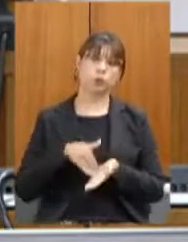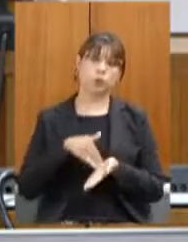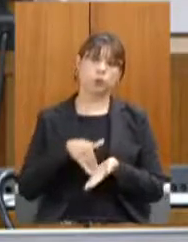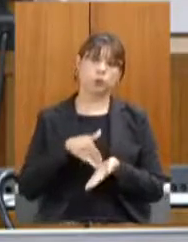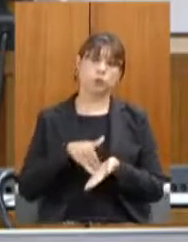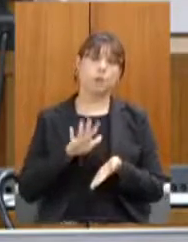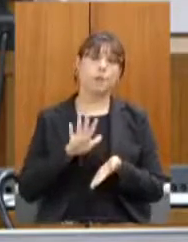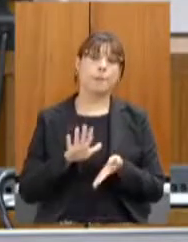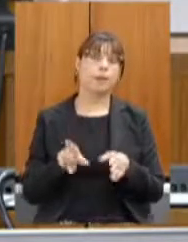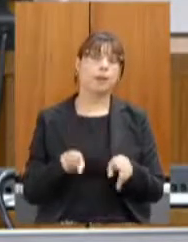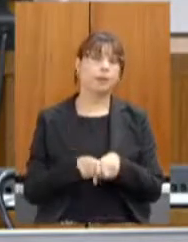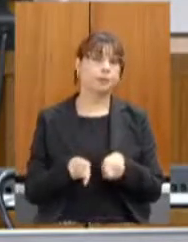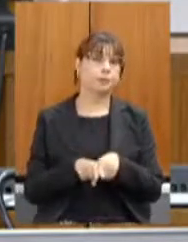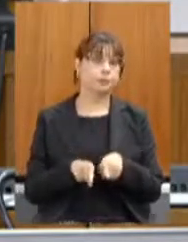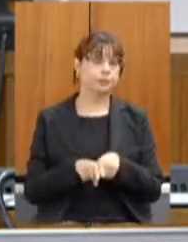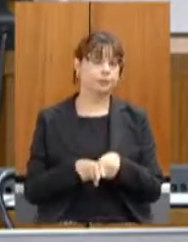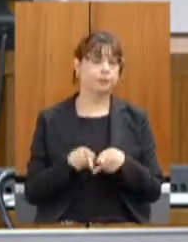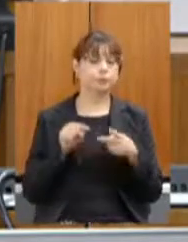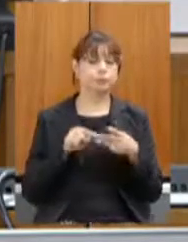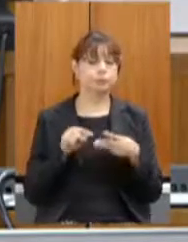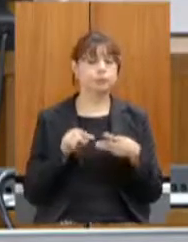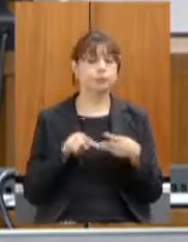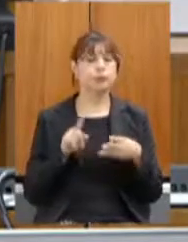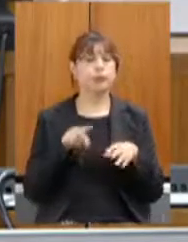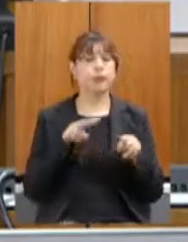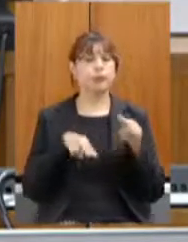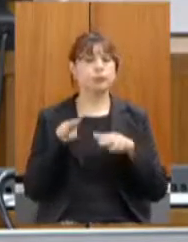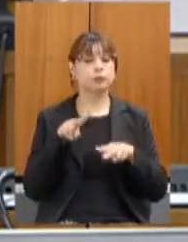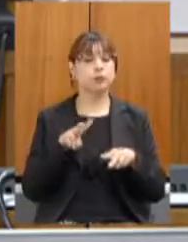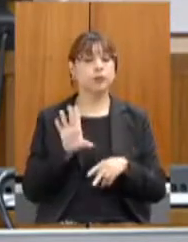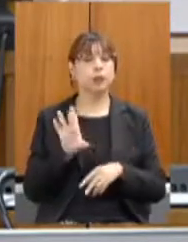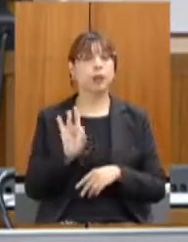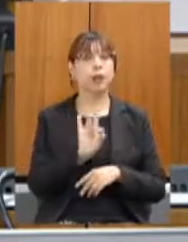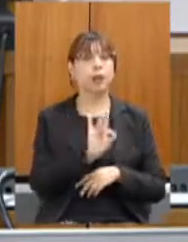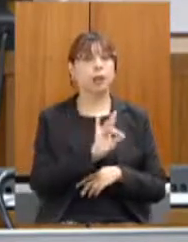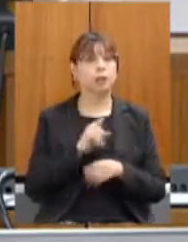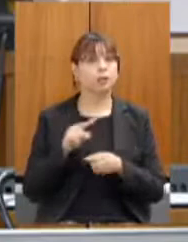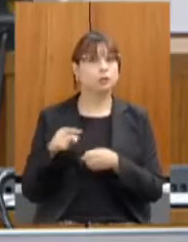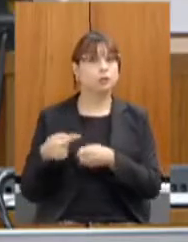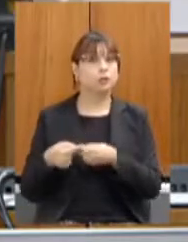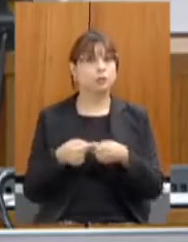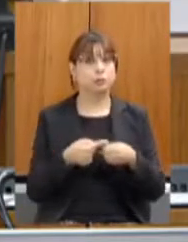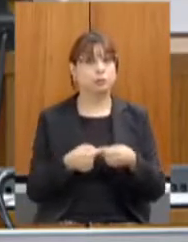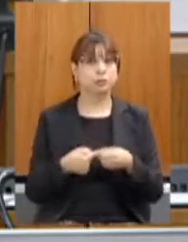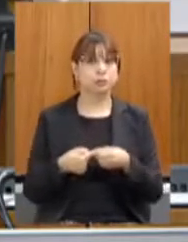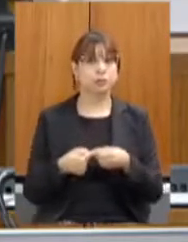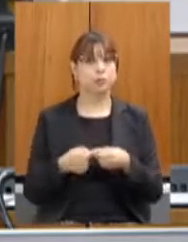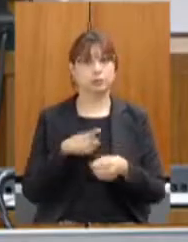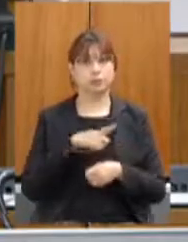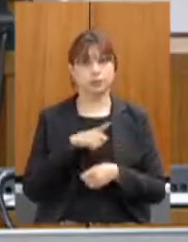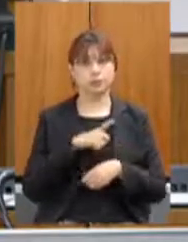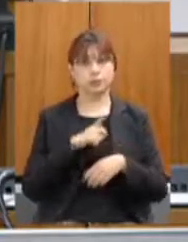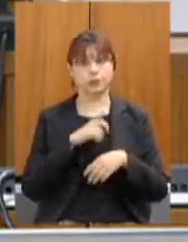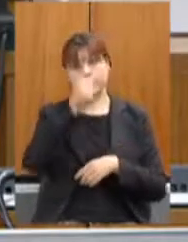secagem a checagem local municipal o prefeito Sá Valinhos